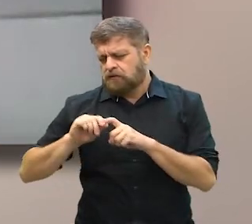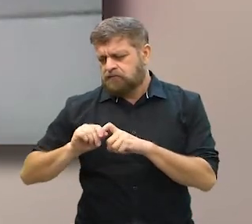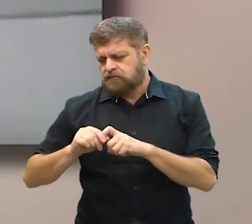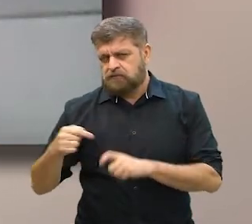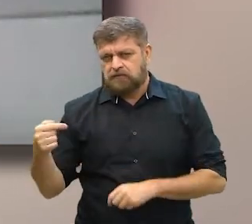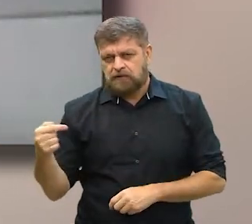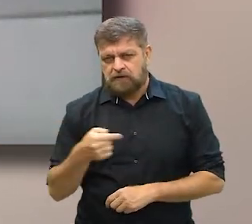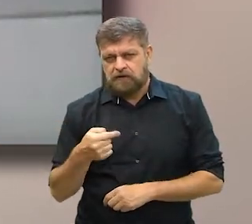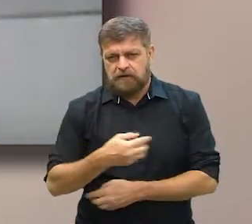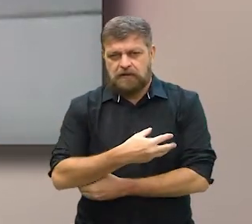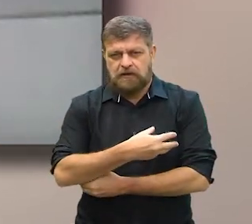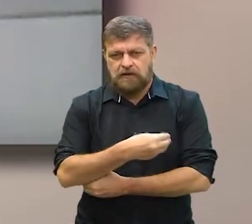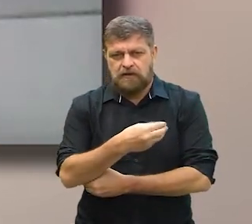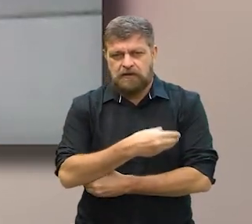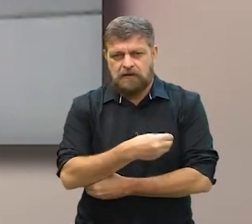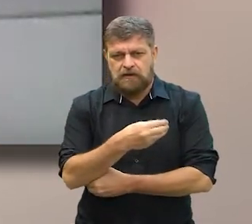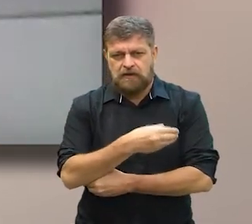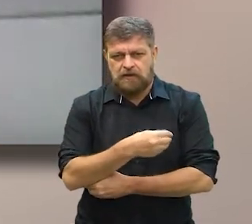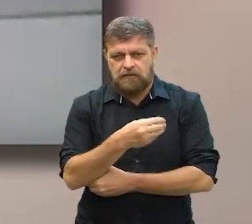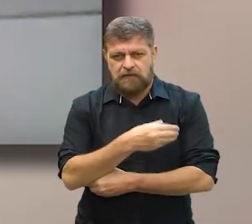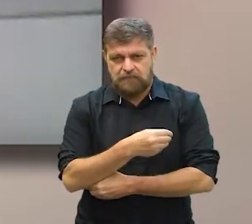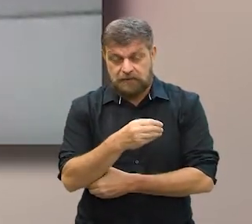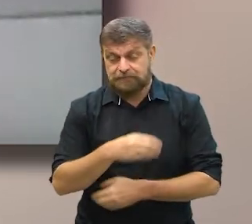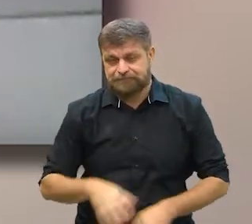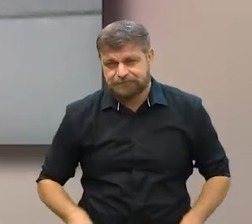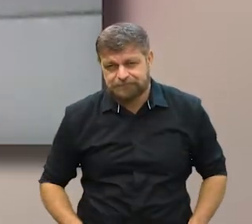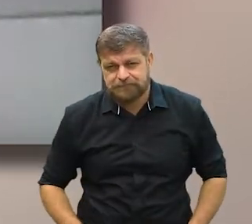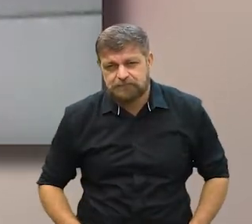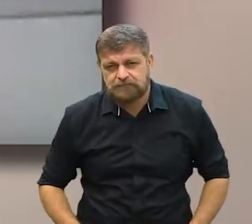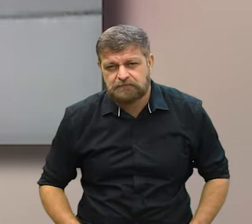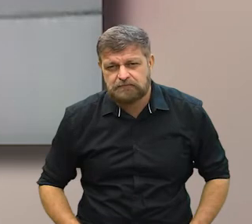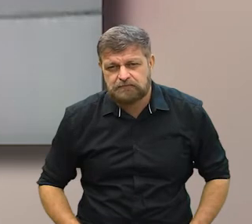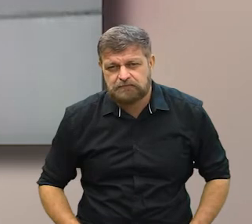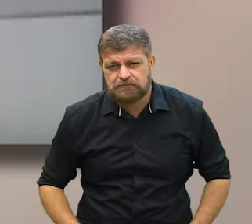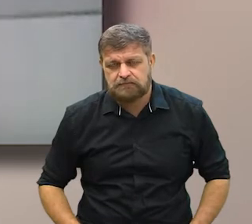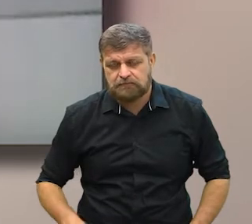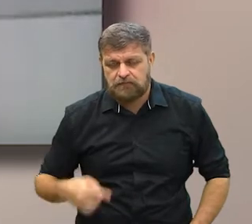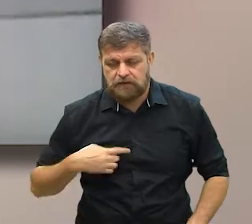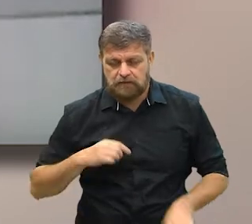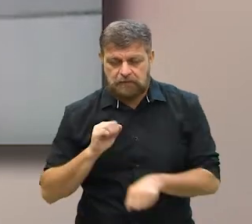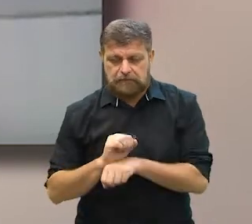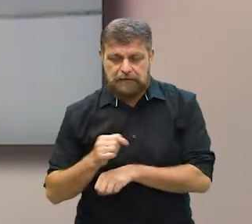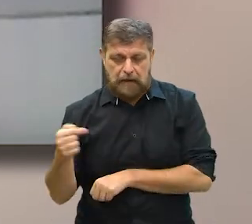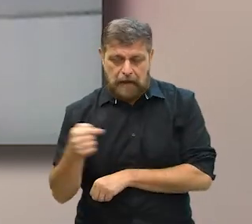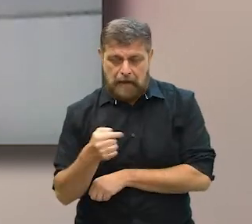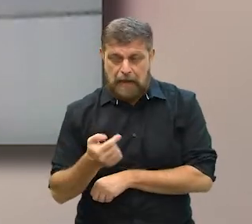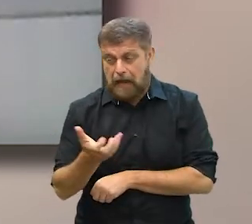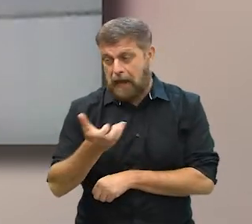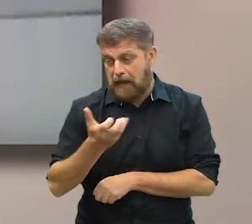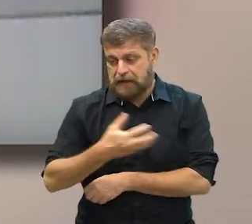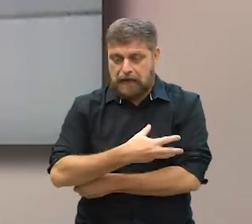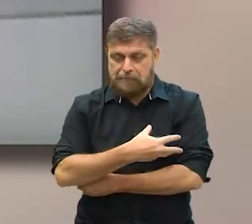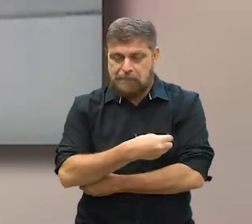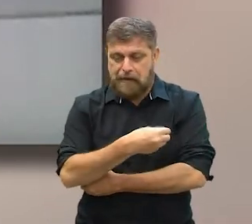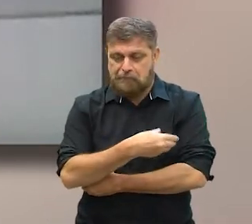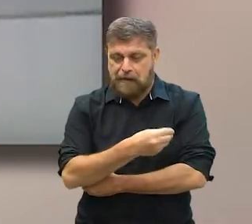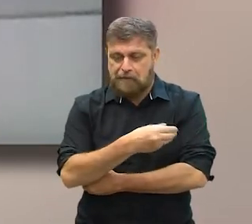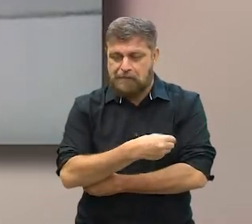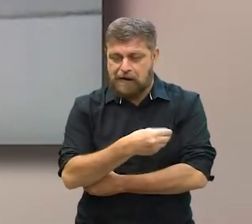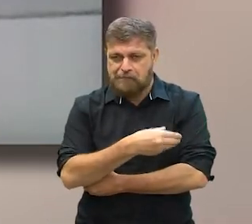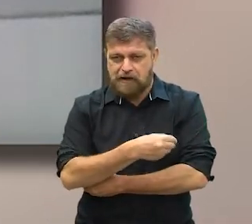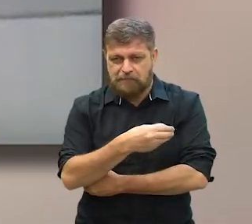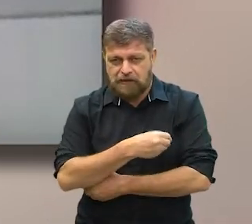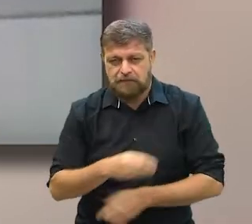muito exausta, e ele nem sequer engordava tão bem quanto devia. E quanto era de se esperar, né, fazendo